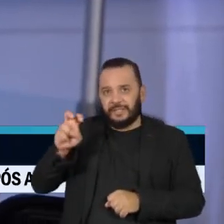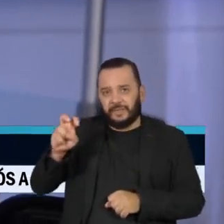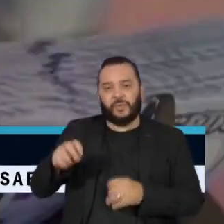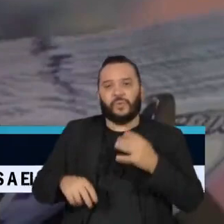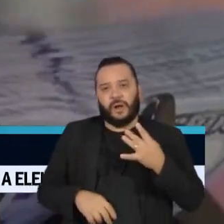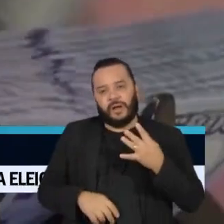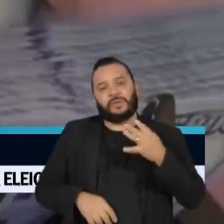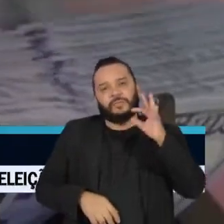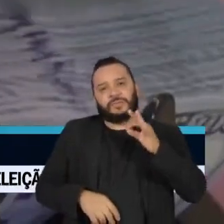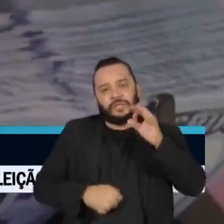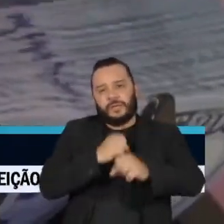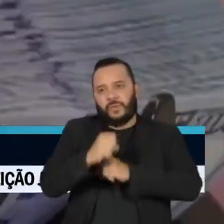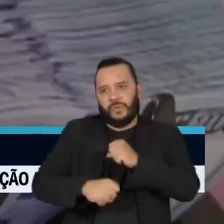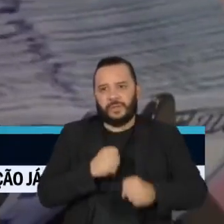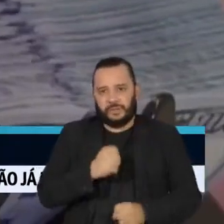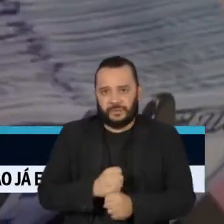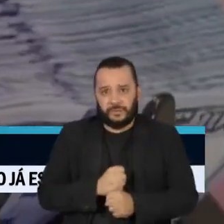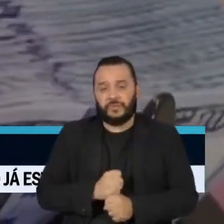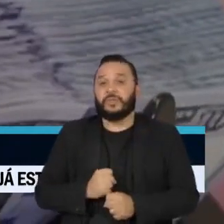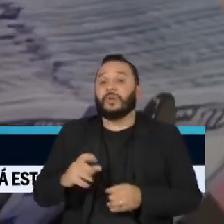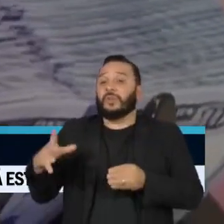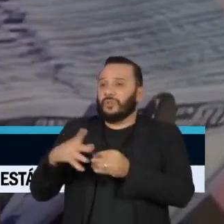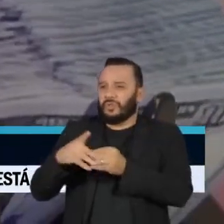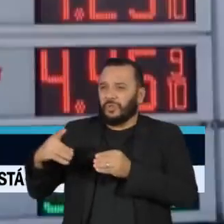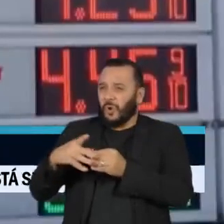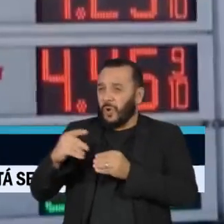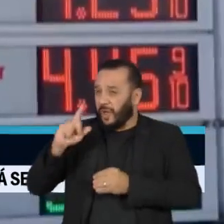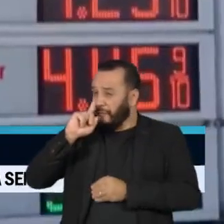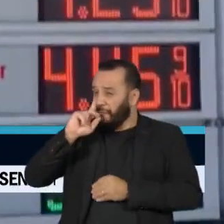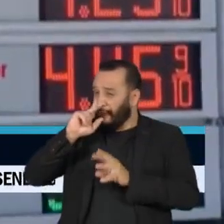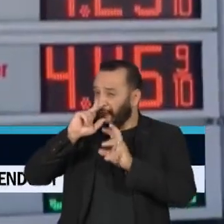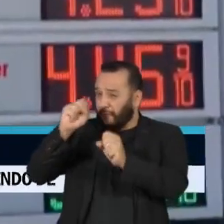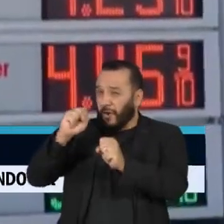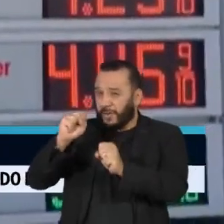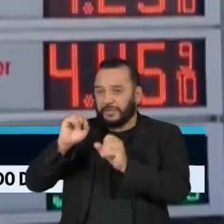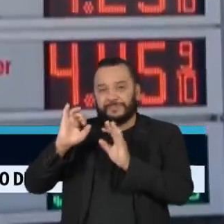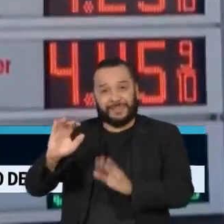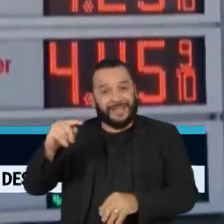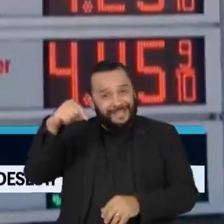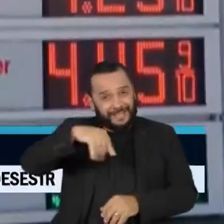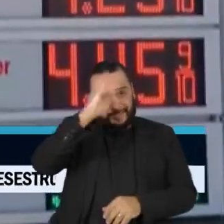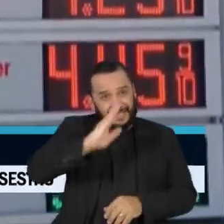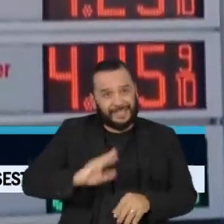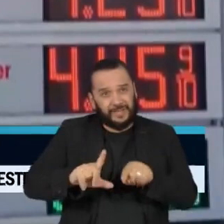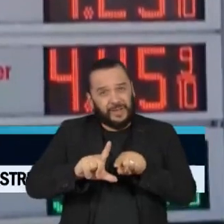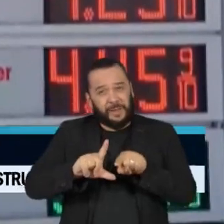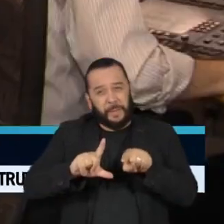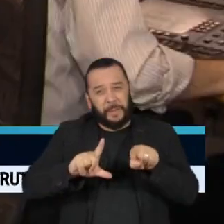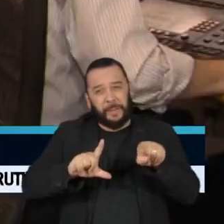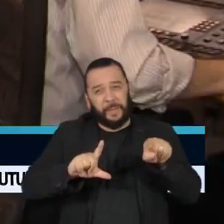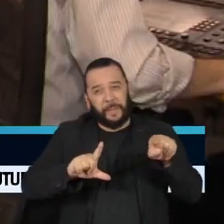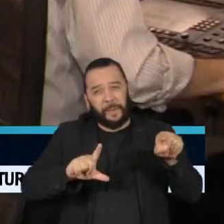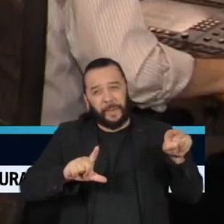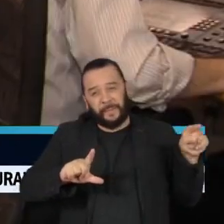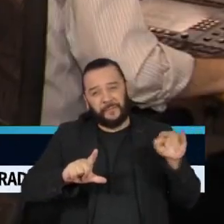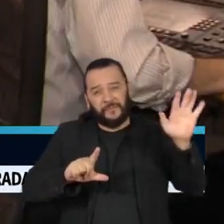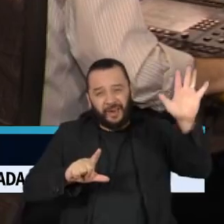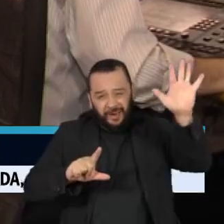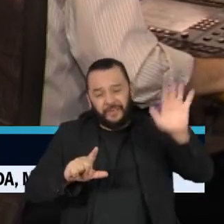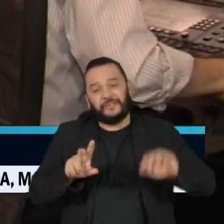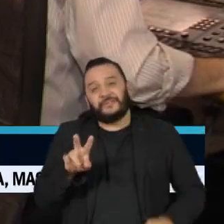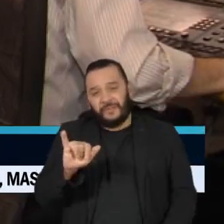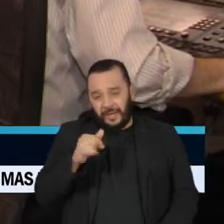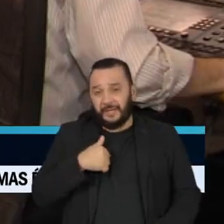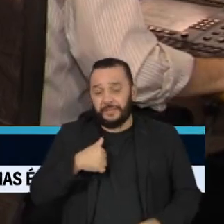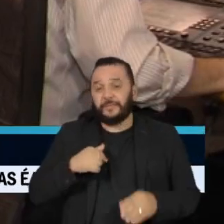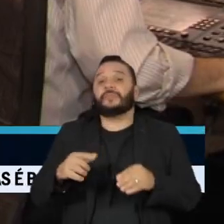ano. A alta fortalece o dólar, o que pode gerar um risco inflacionário por aqui. O câmbio vem sendo um dos